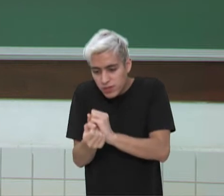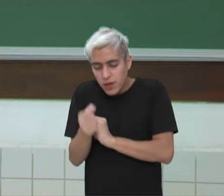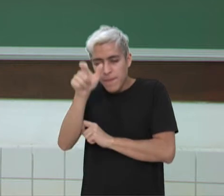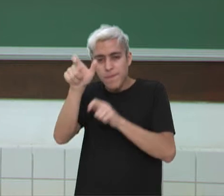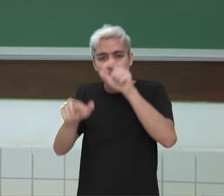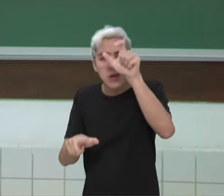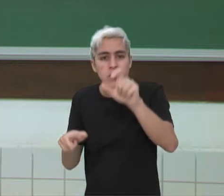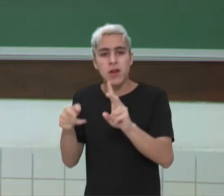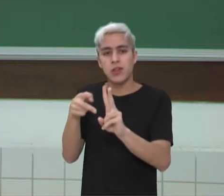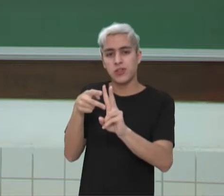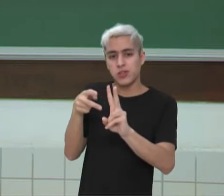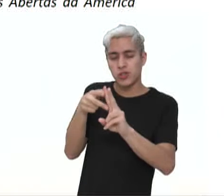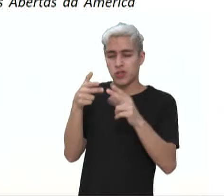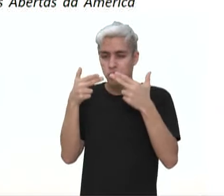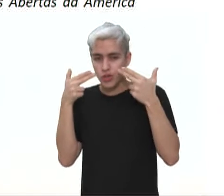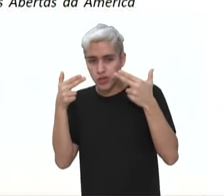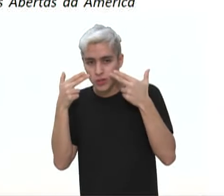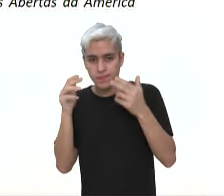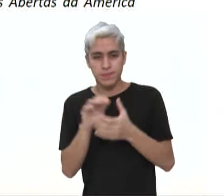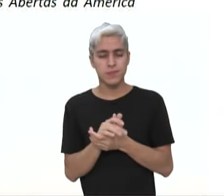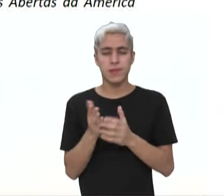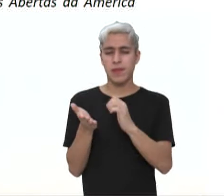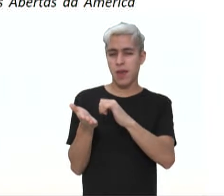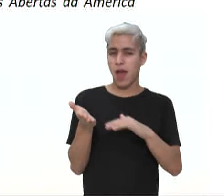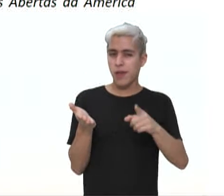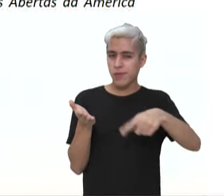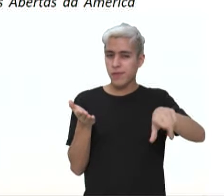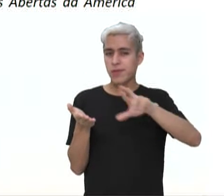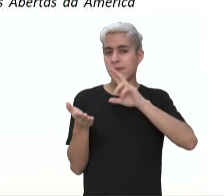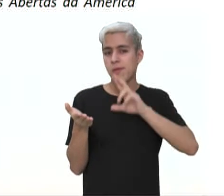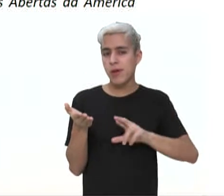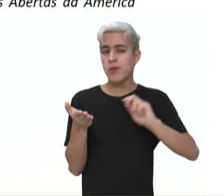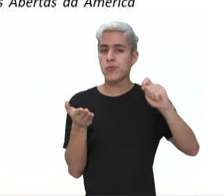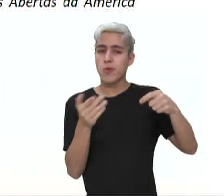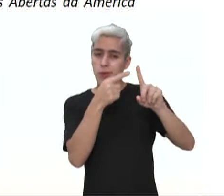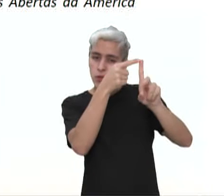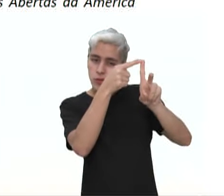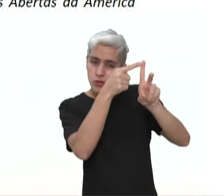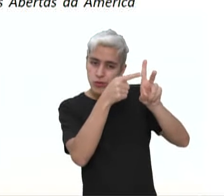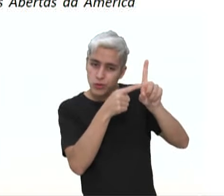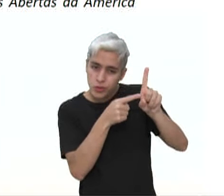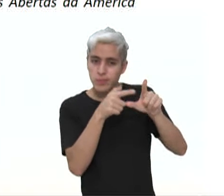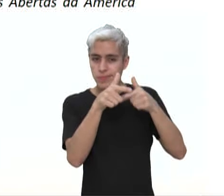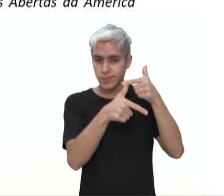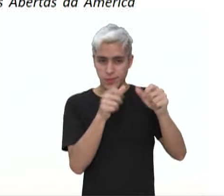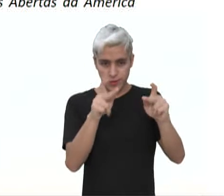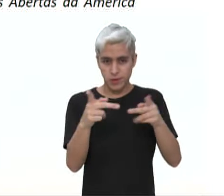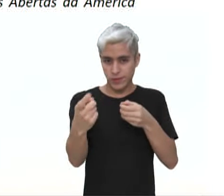Então, tarefa para você responder sobre esses tipos de trabalho e a gente já volta.